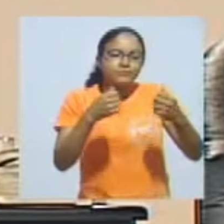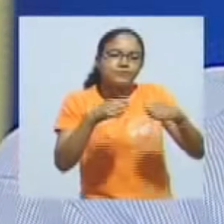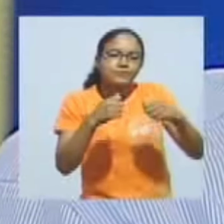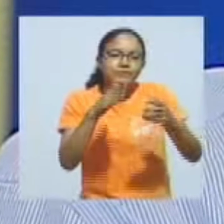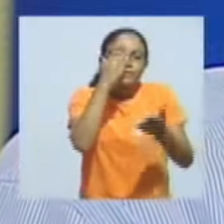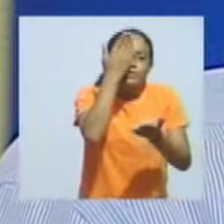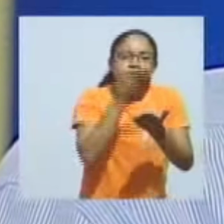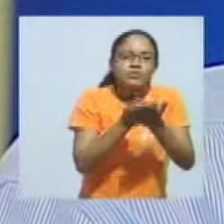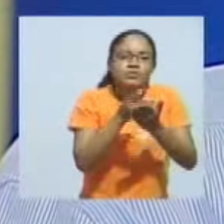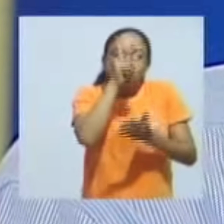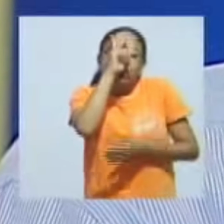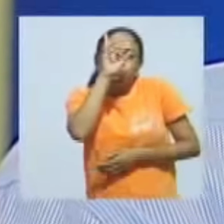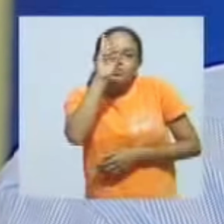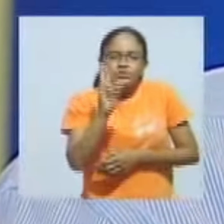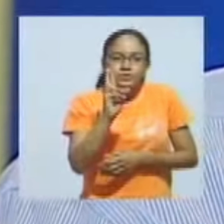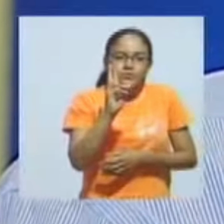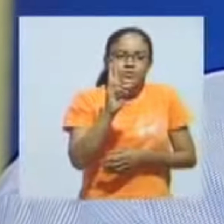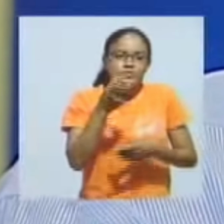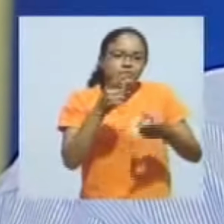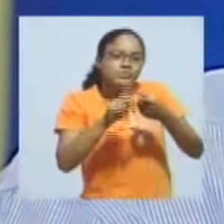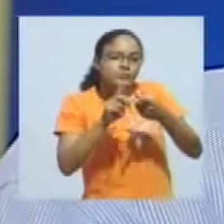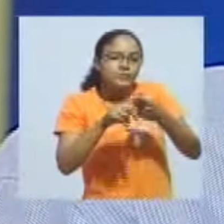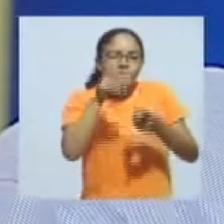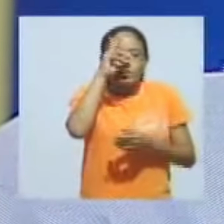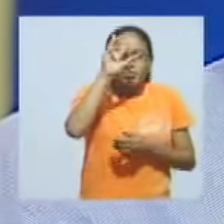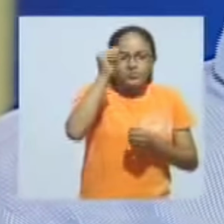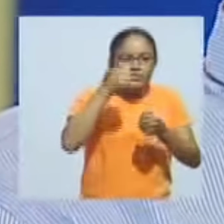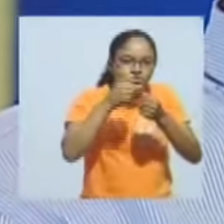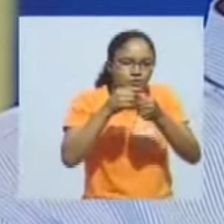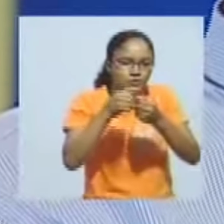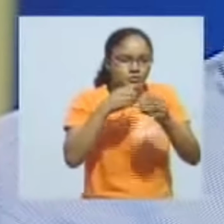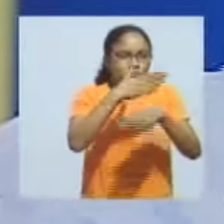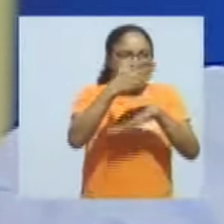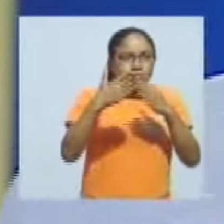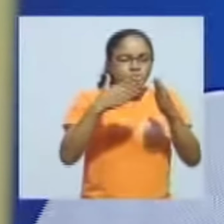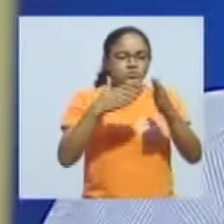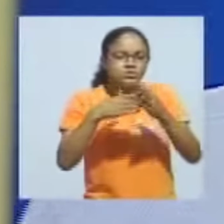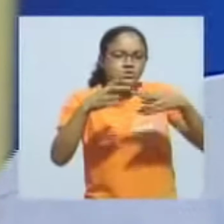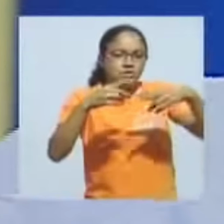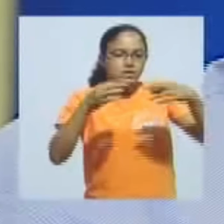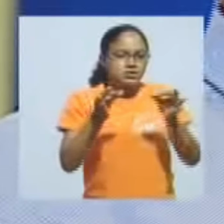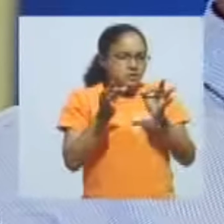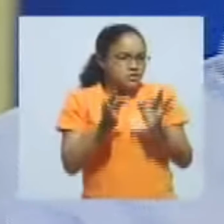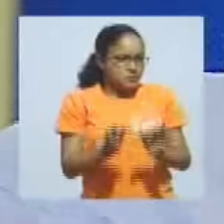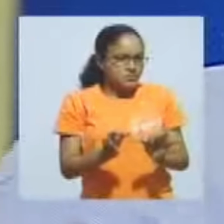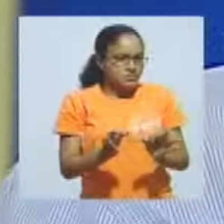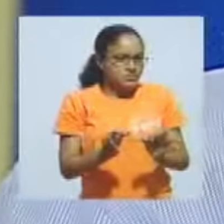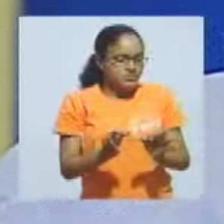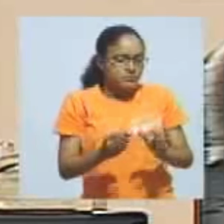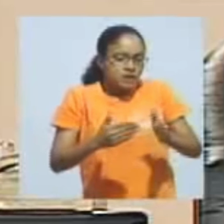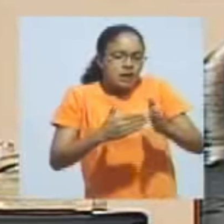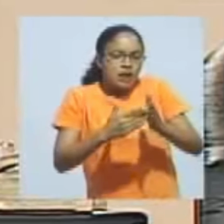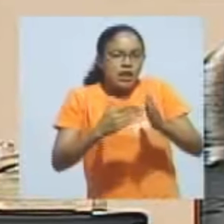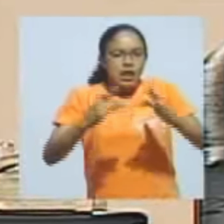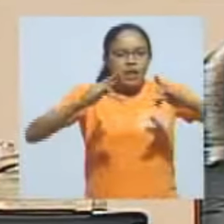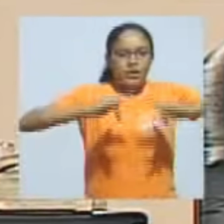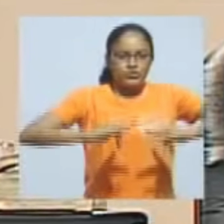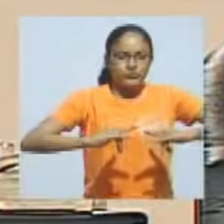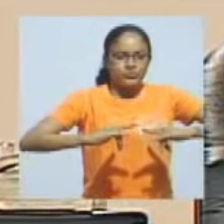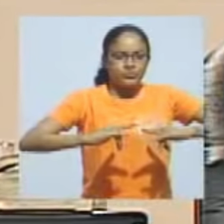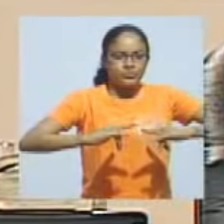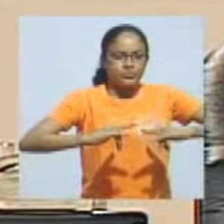Ele dá um jeito para que a gente possa cumpri-lo. Você, até na última hora, parece que não vou conseguir.